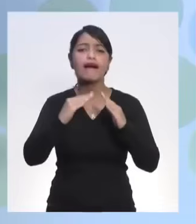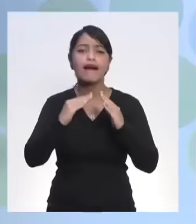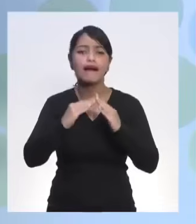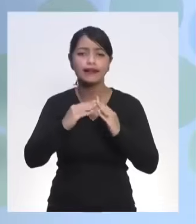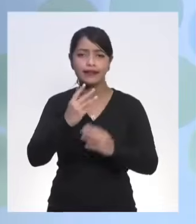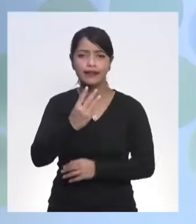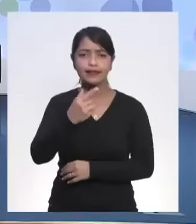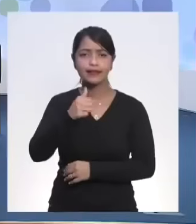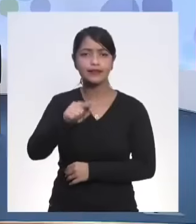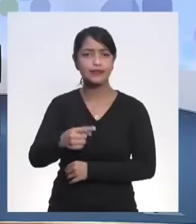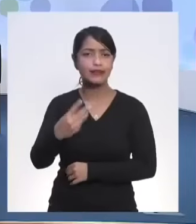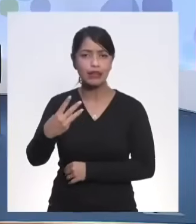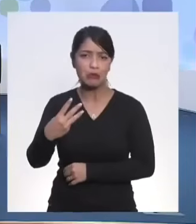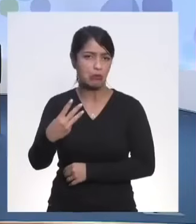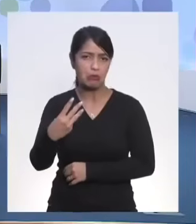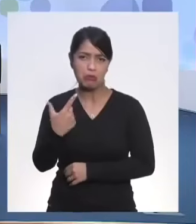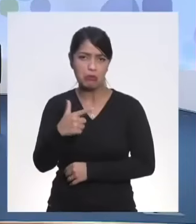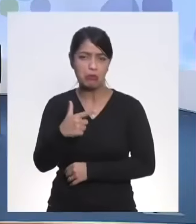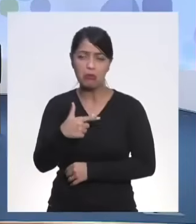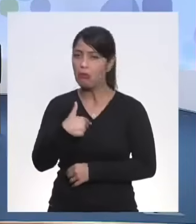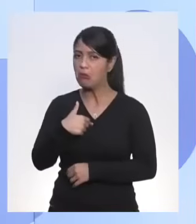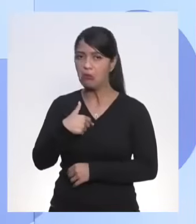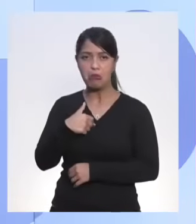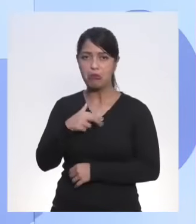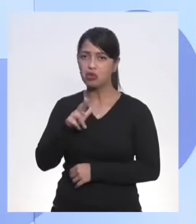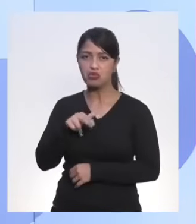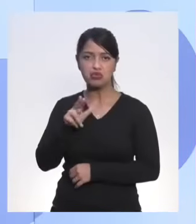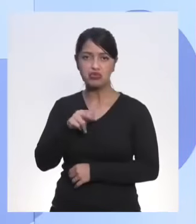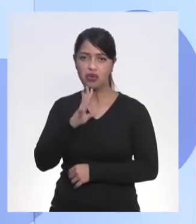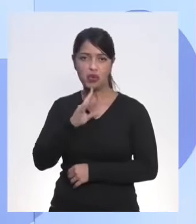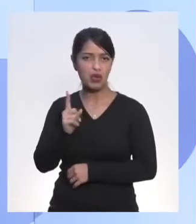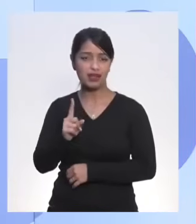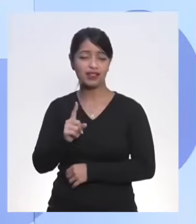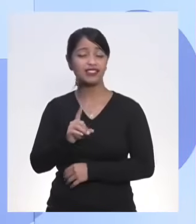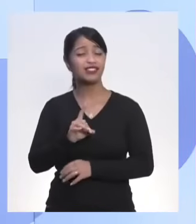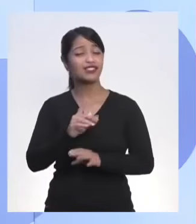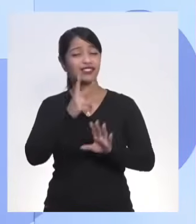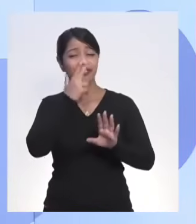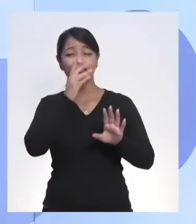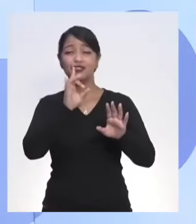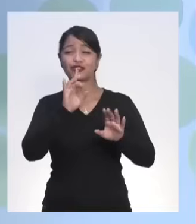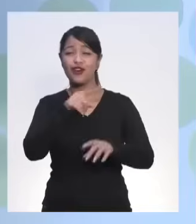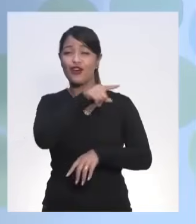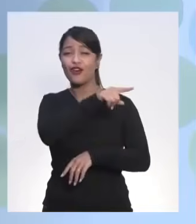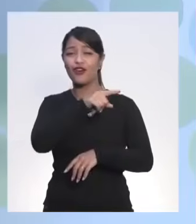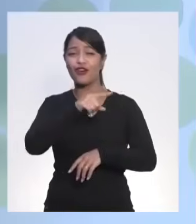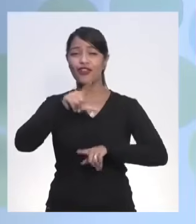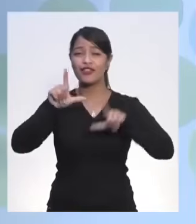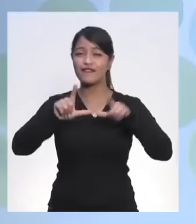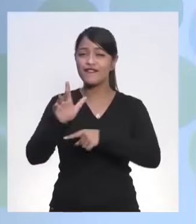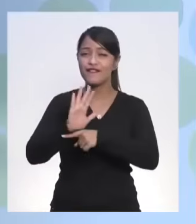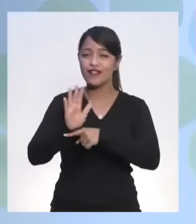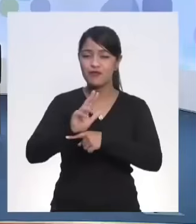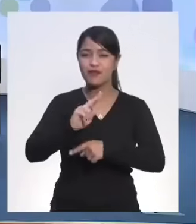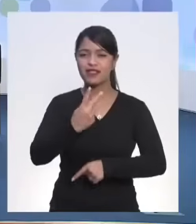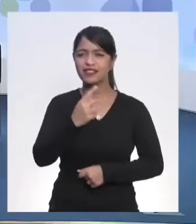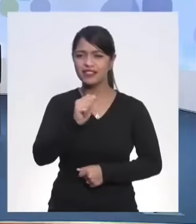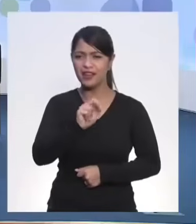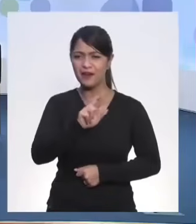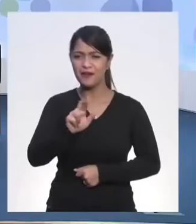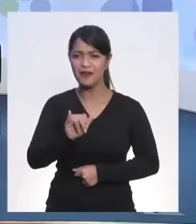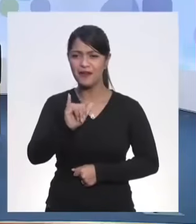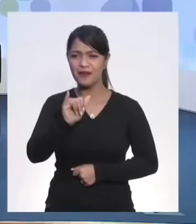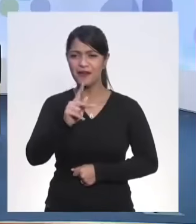37,3, né? Eu não que eu conheça. Acho que só no Harry Potter, que é a plataforma 9 3/4,